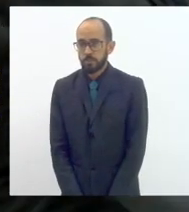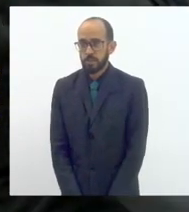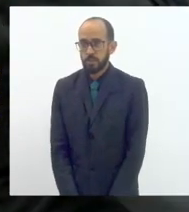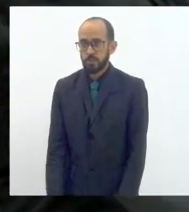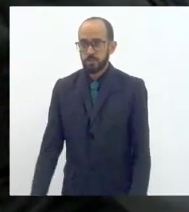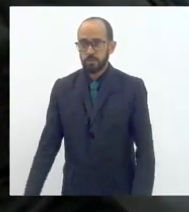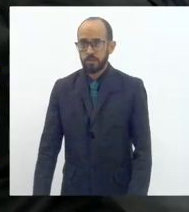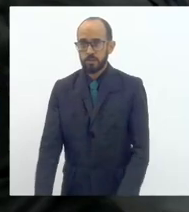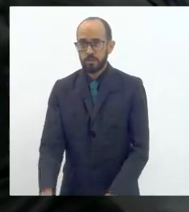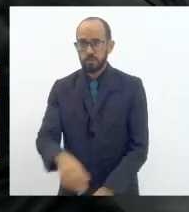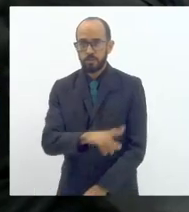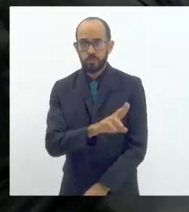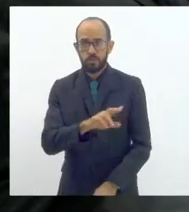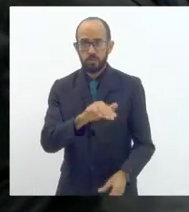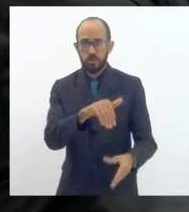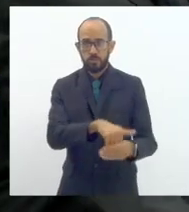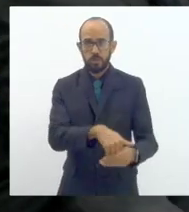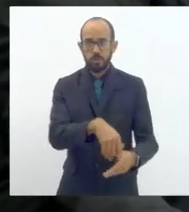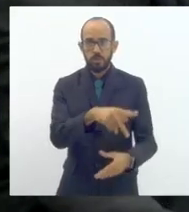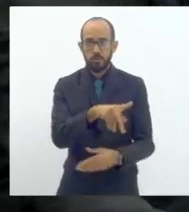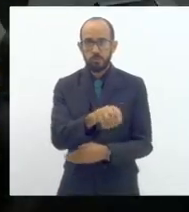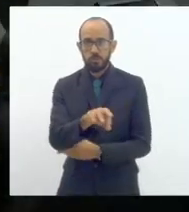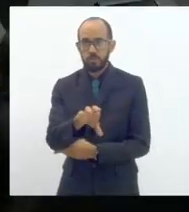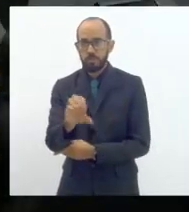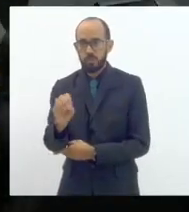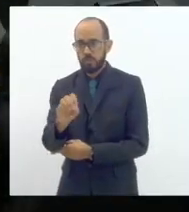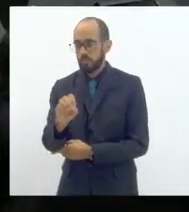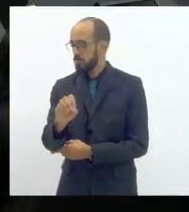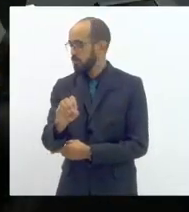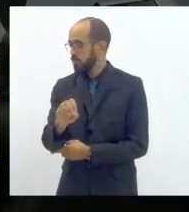Eu voto no Pedro Henrique de Angra dos Reis.